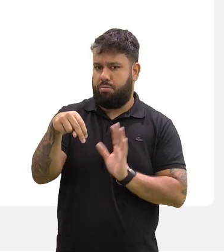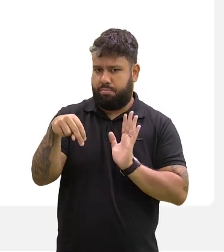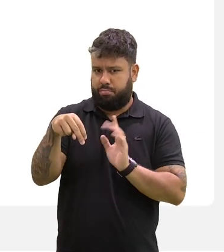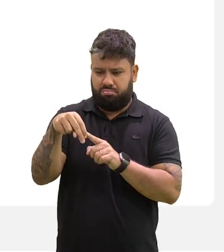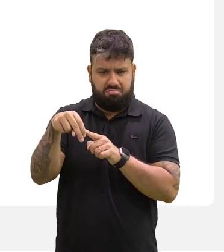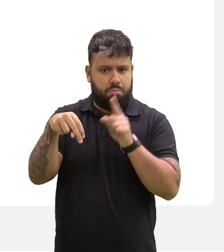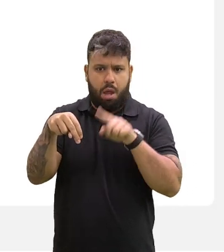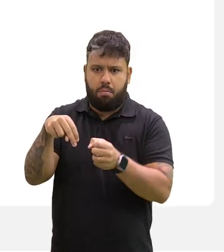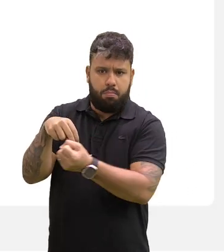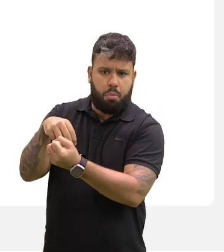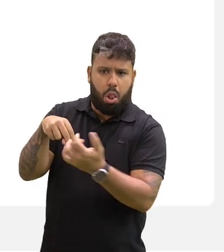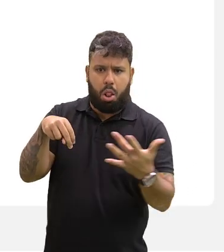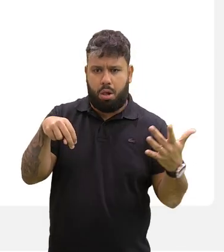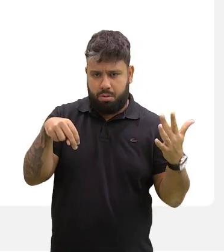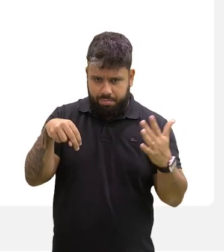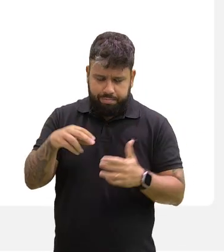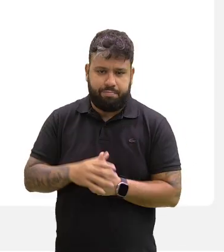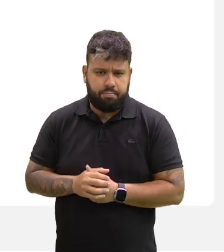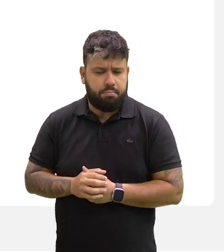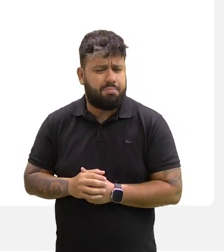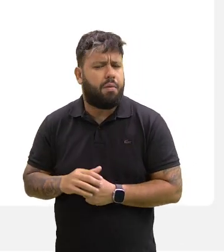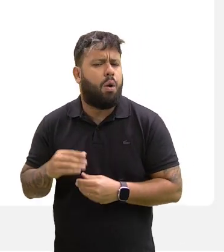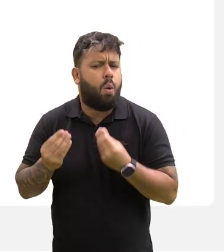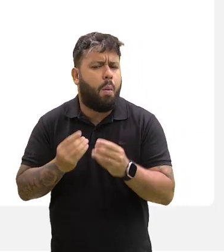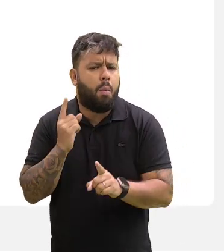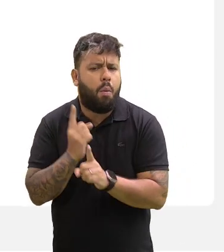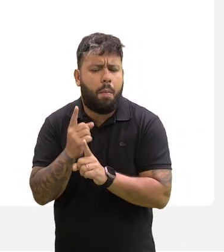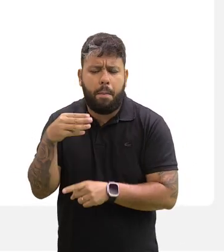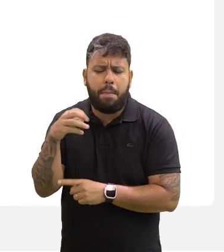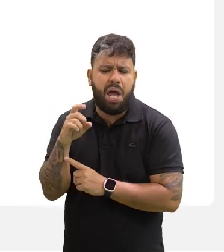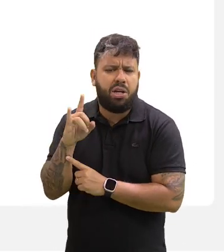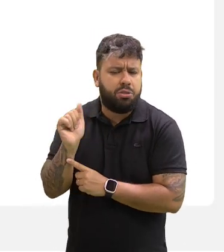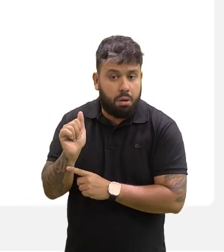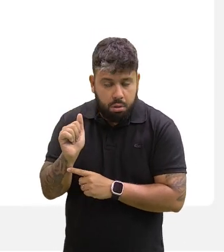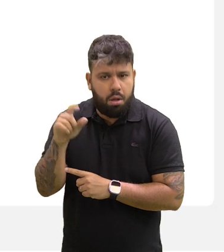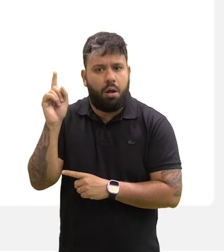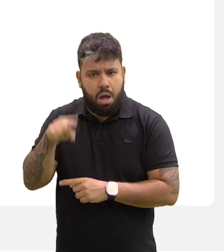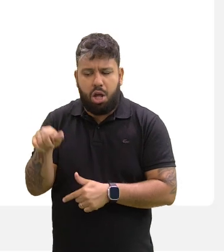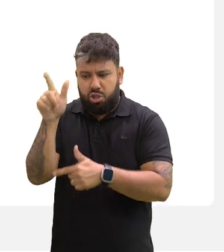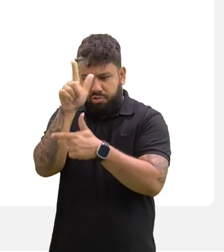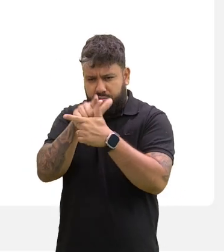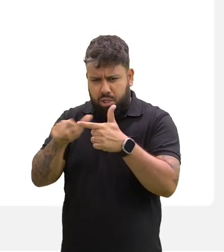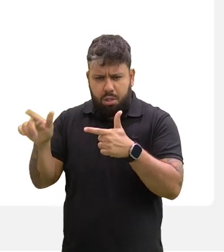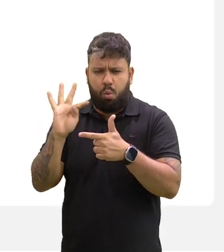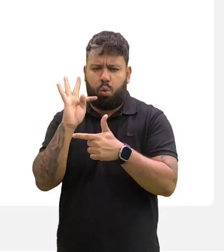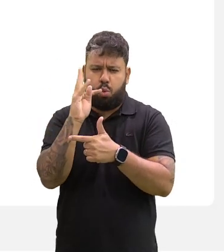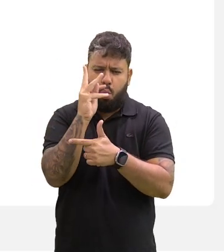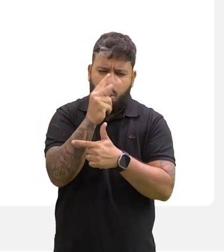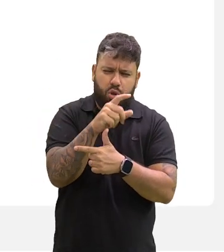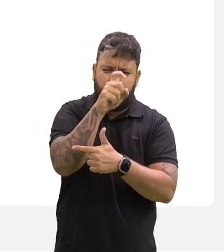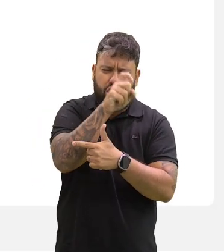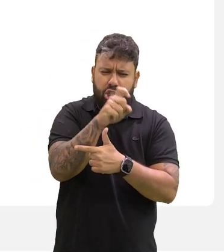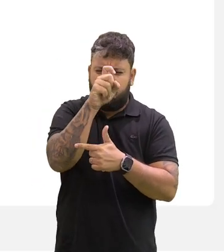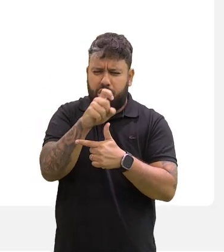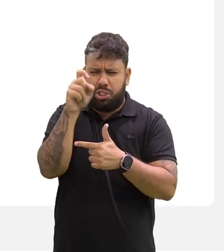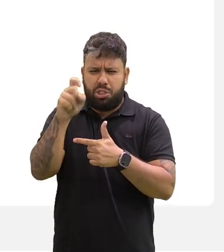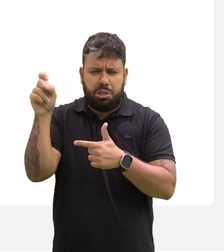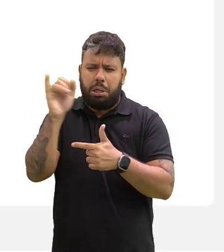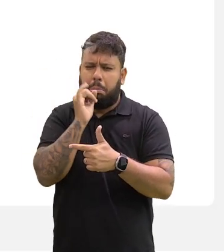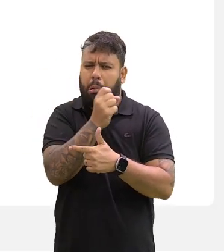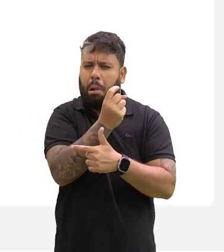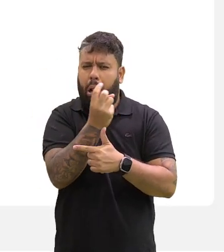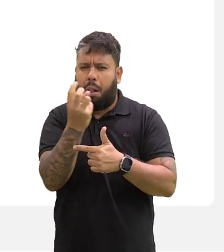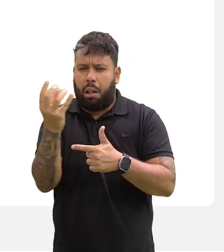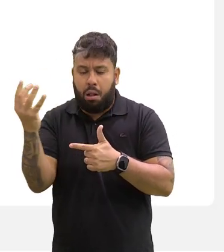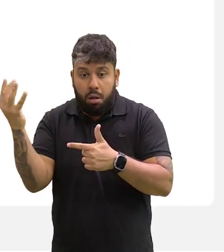x. A gente define média aritmética como a divisão da soma de todos os valores assumidos por x pelo